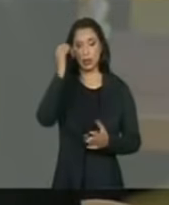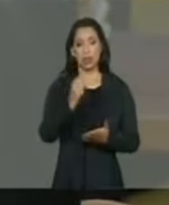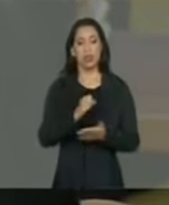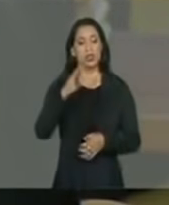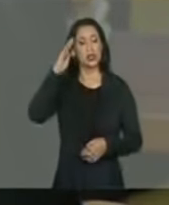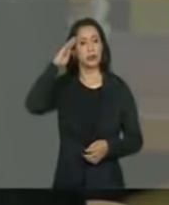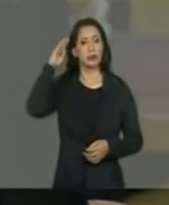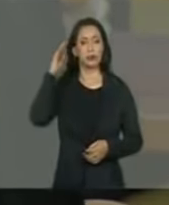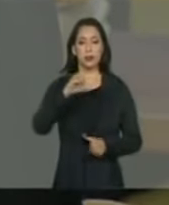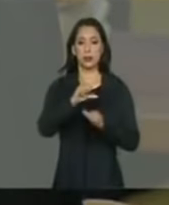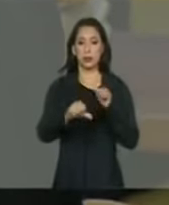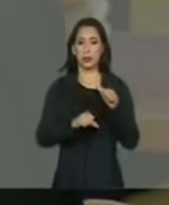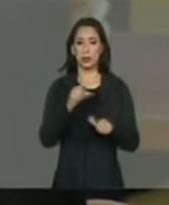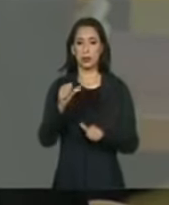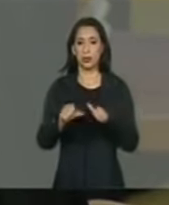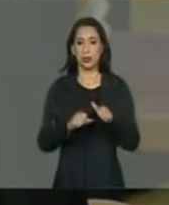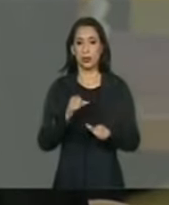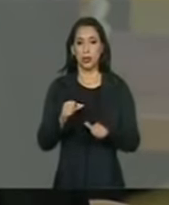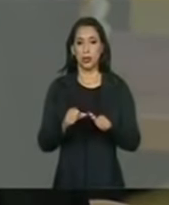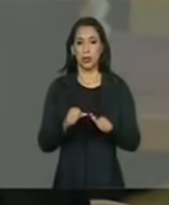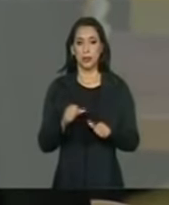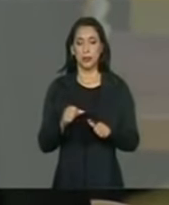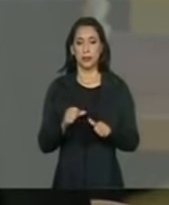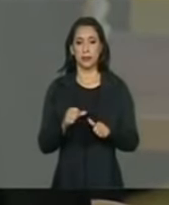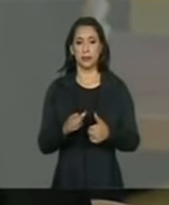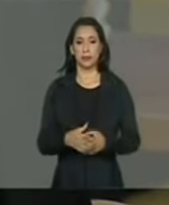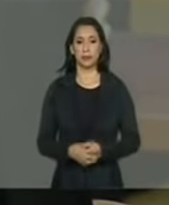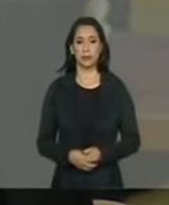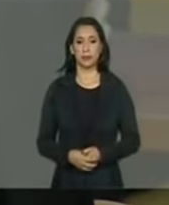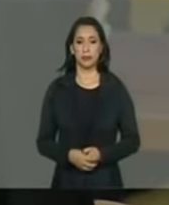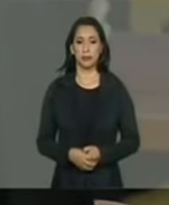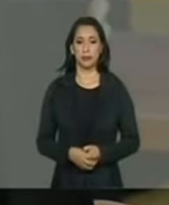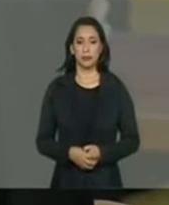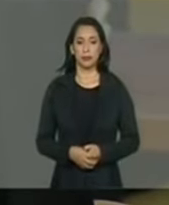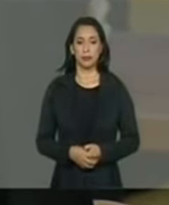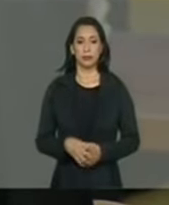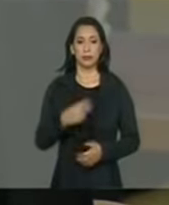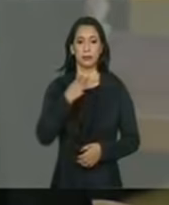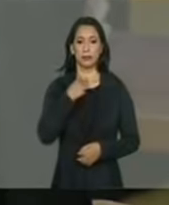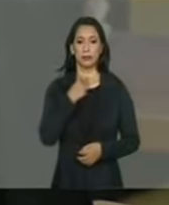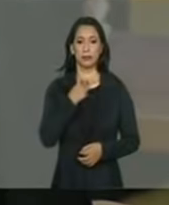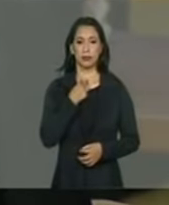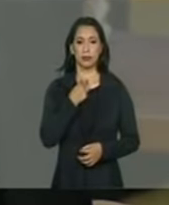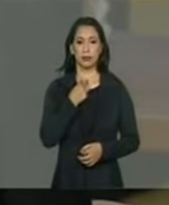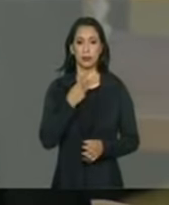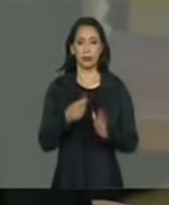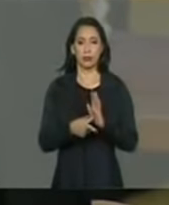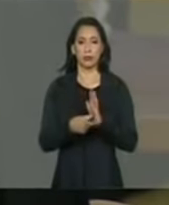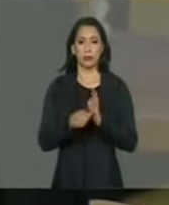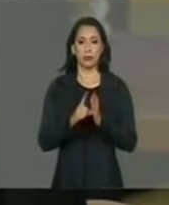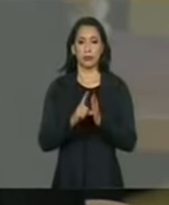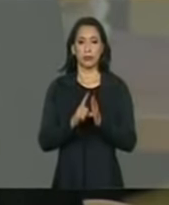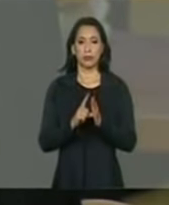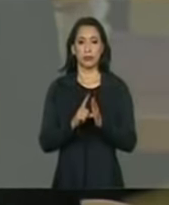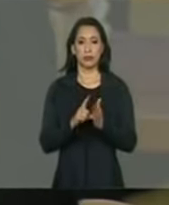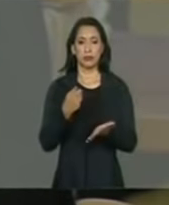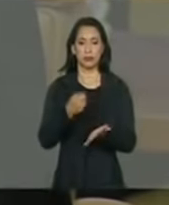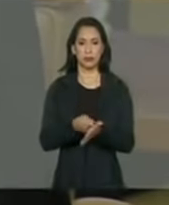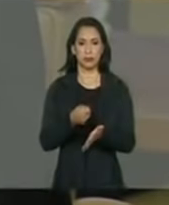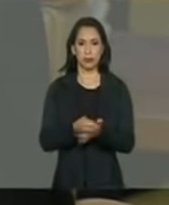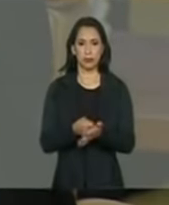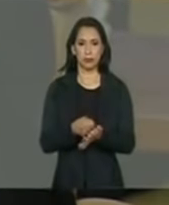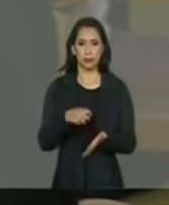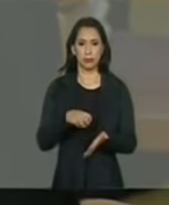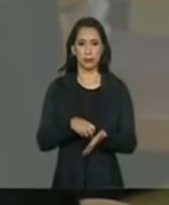com a reforma cogitadas são impossibilidade de antes da sentença condenatória transitada em